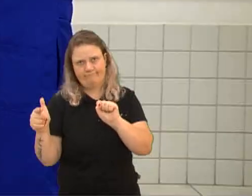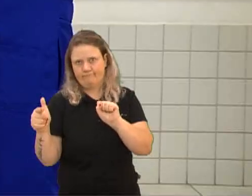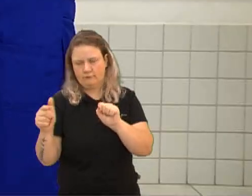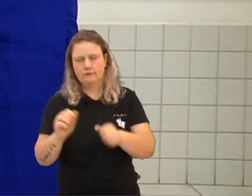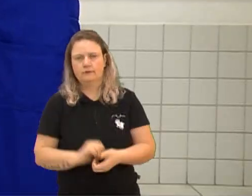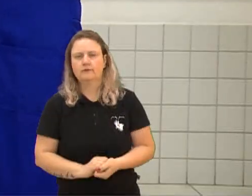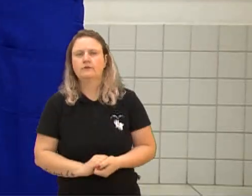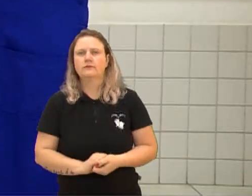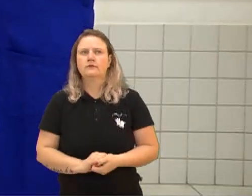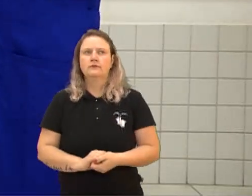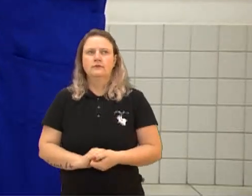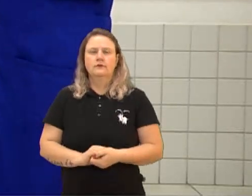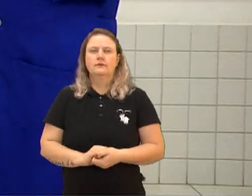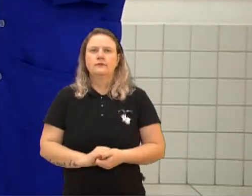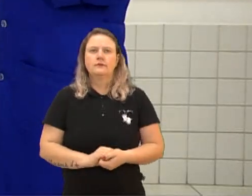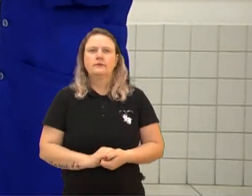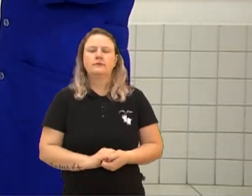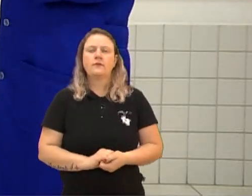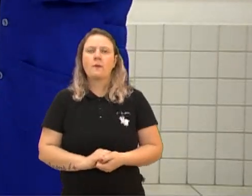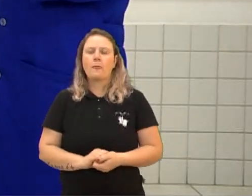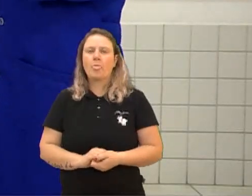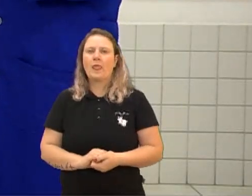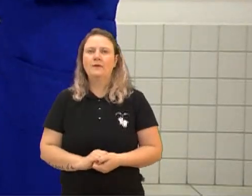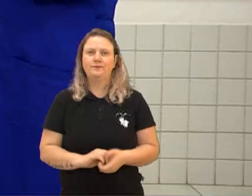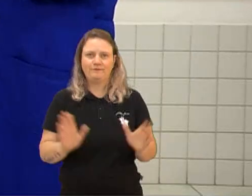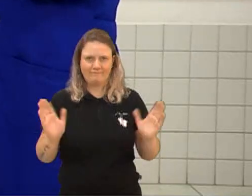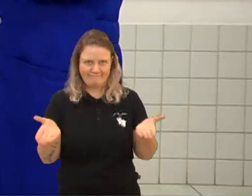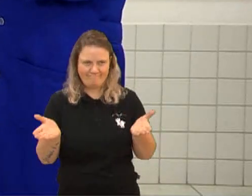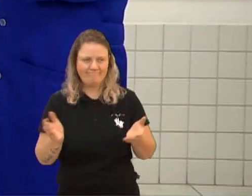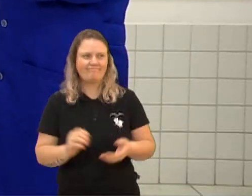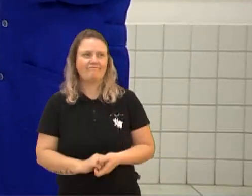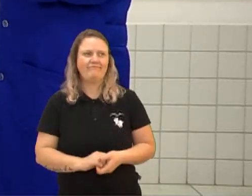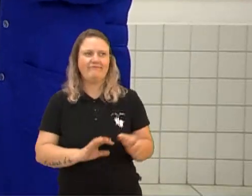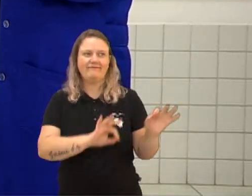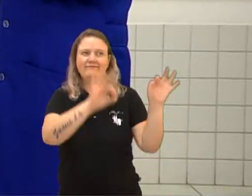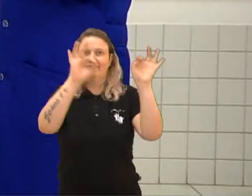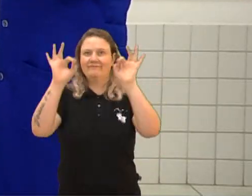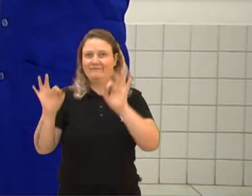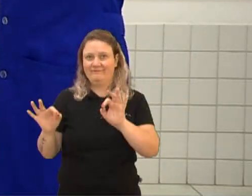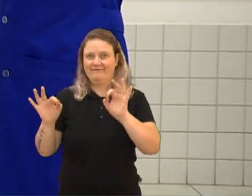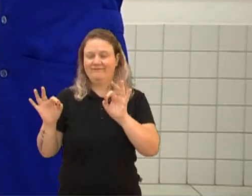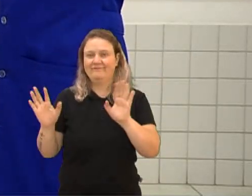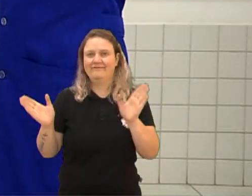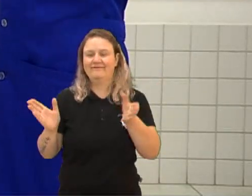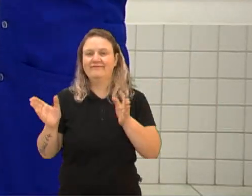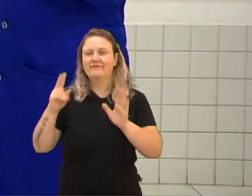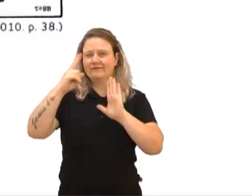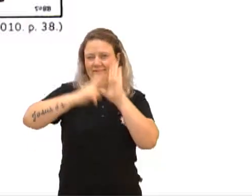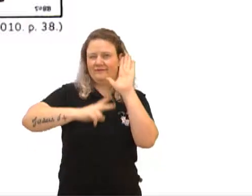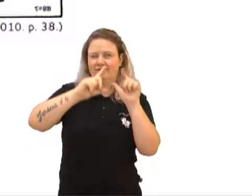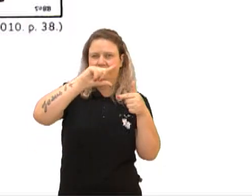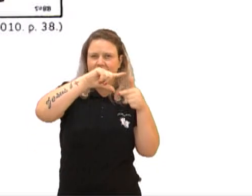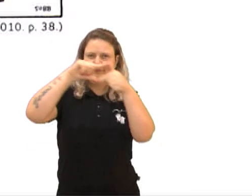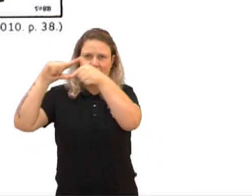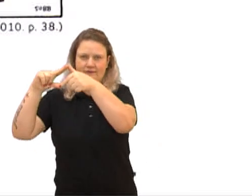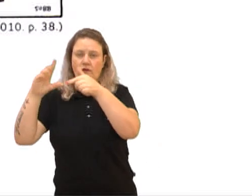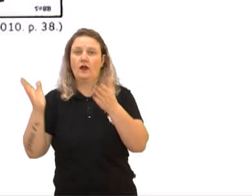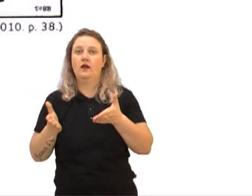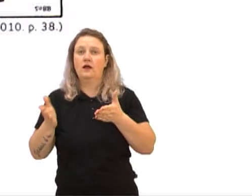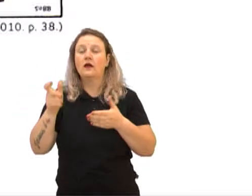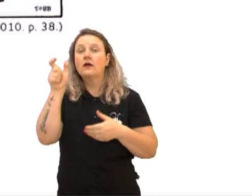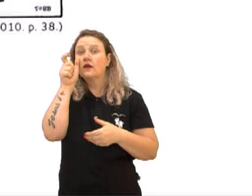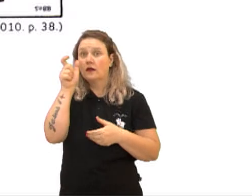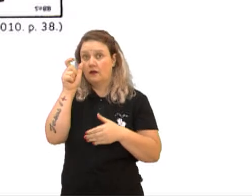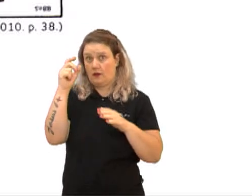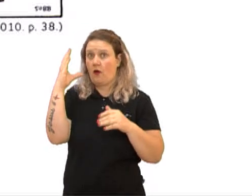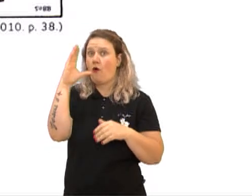É impessoal, né, professora Rosa? Vamos lá? Fica na impessoalidade. Muito bem. Continuando, então, vamos ler essa tirinha, atentando para as